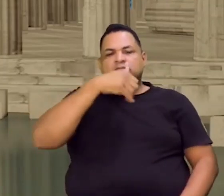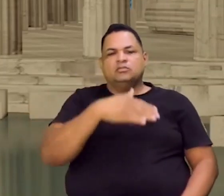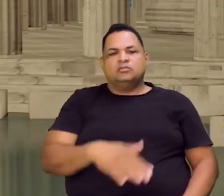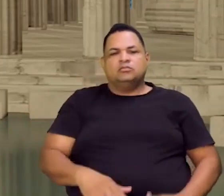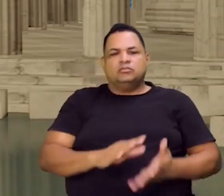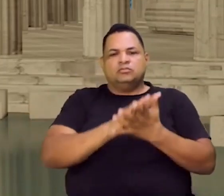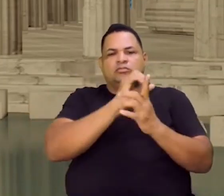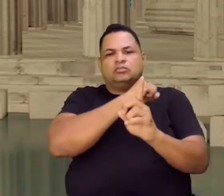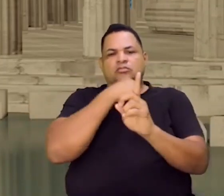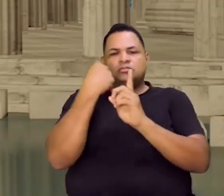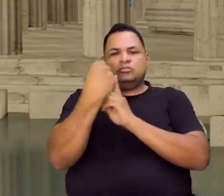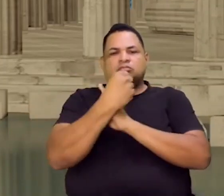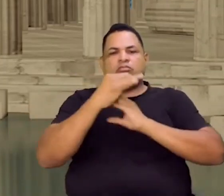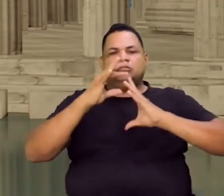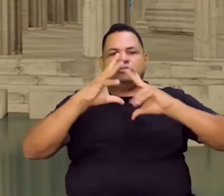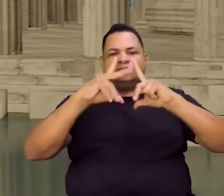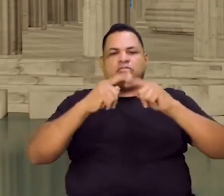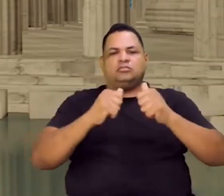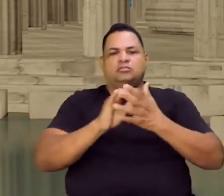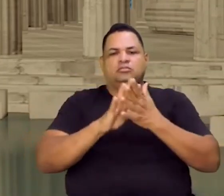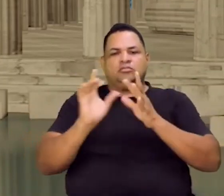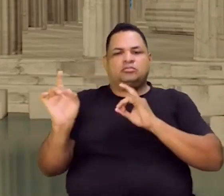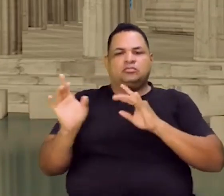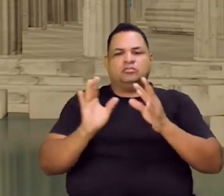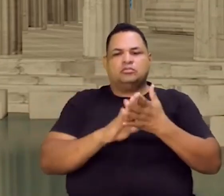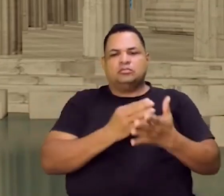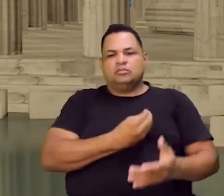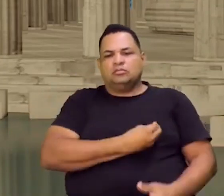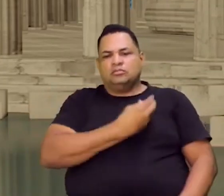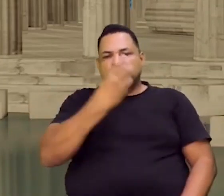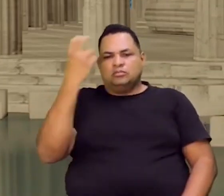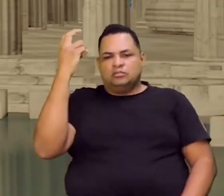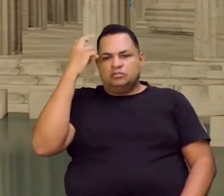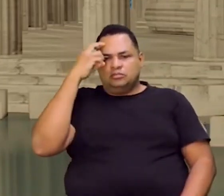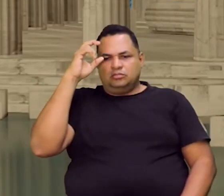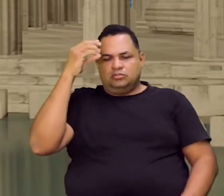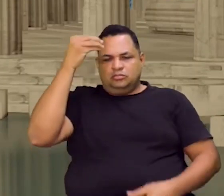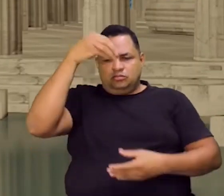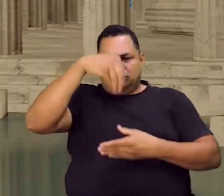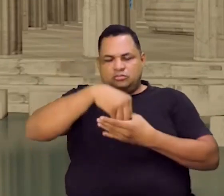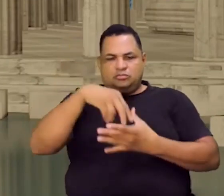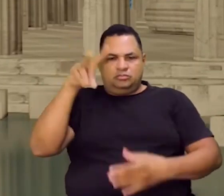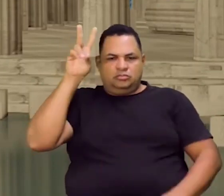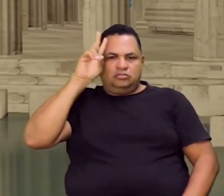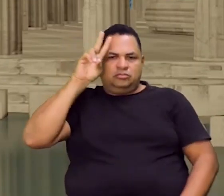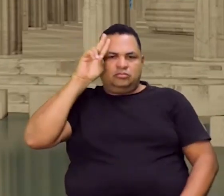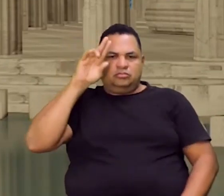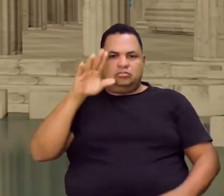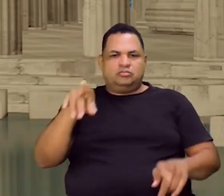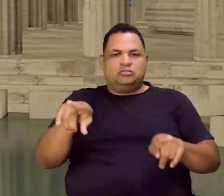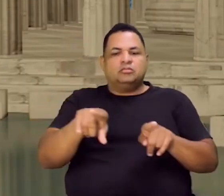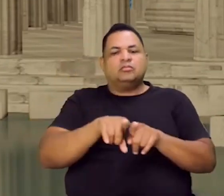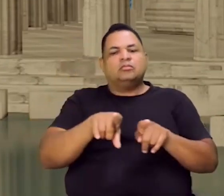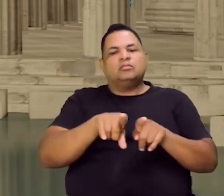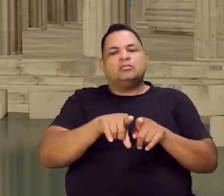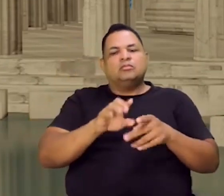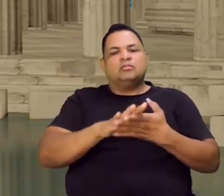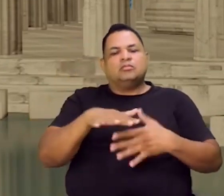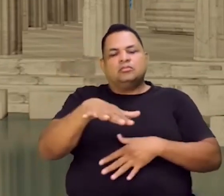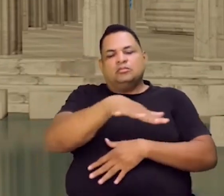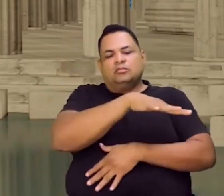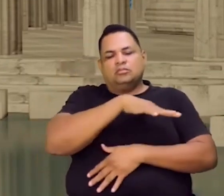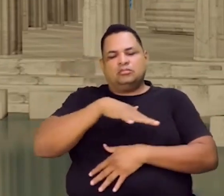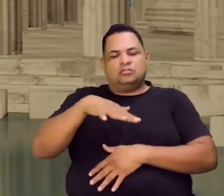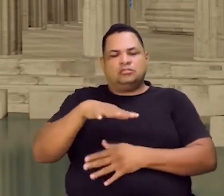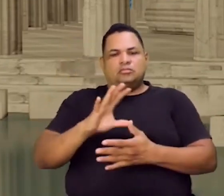a sociedade como um todo, em cada momento cultural da história, no tempo e espaço, é